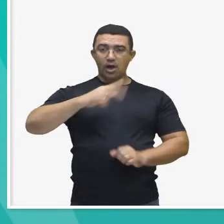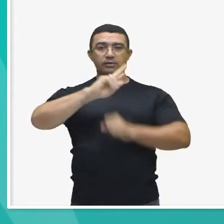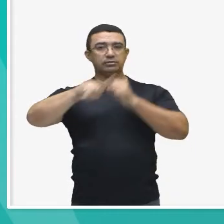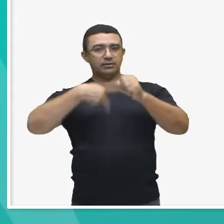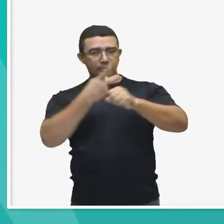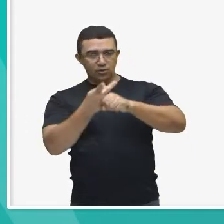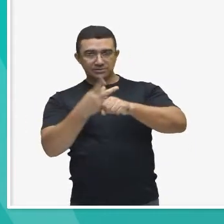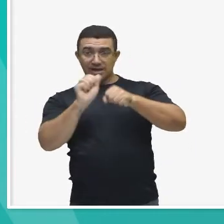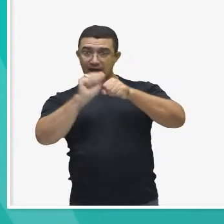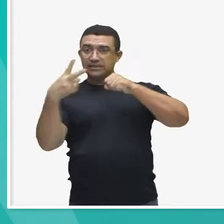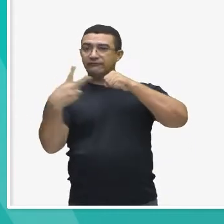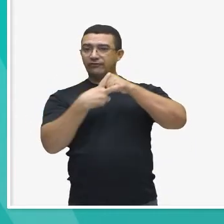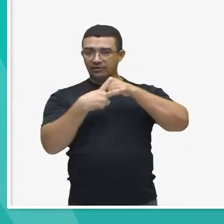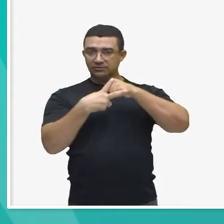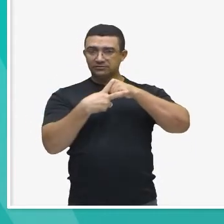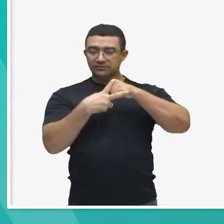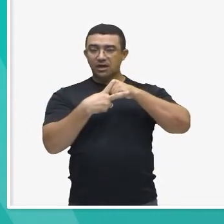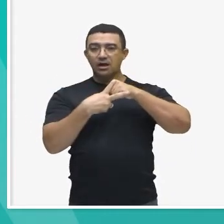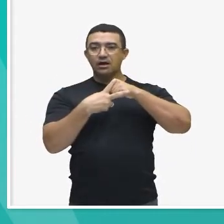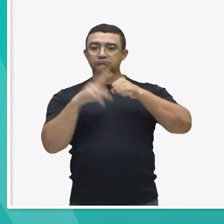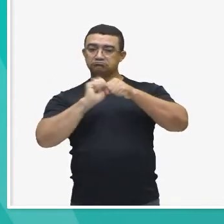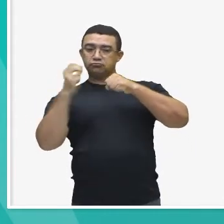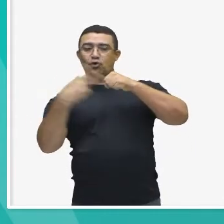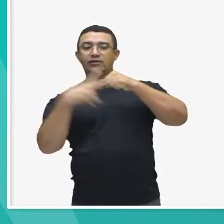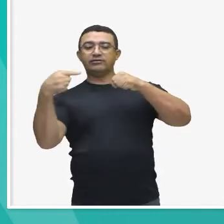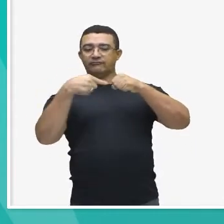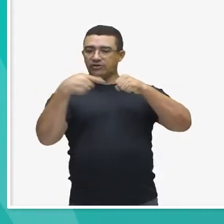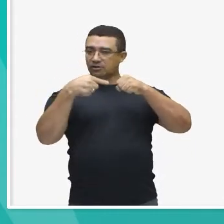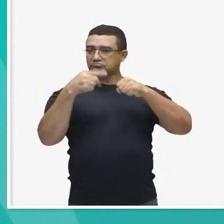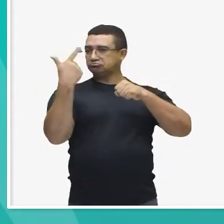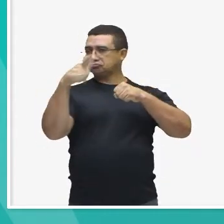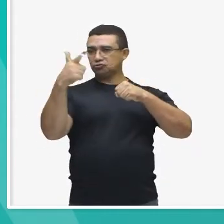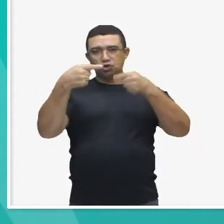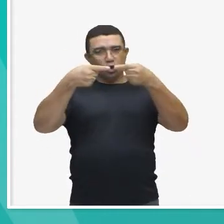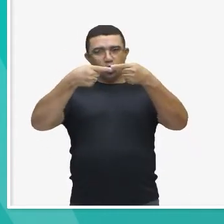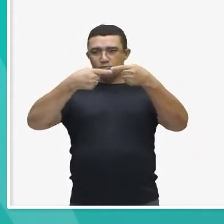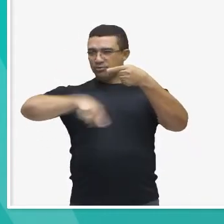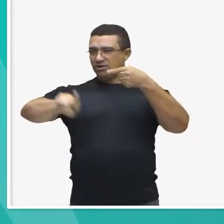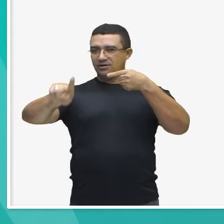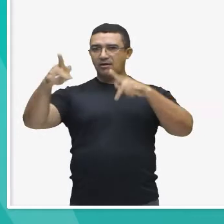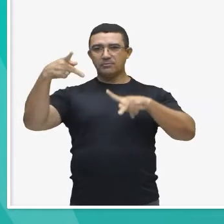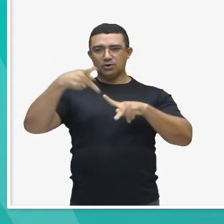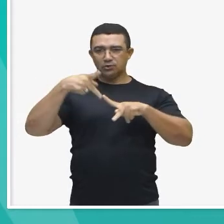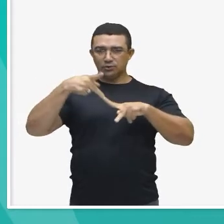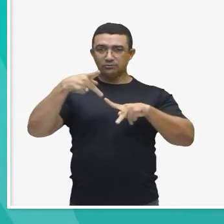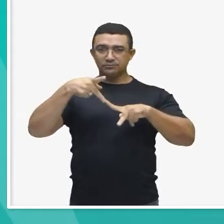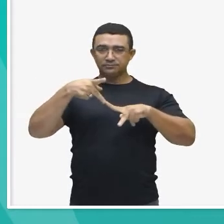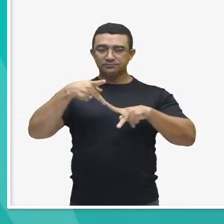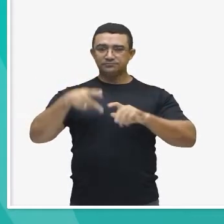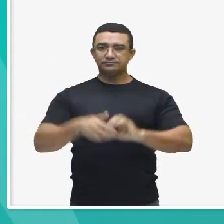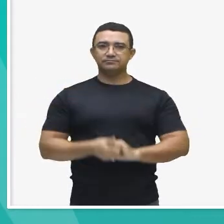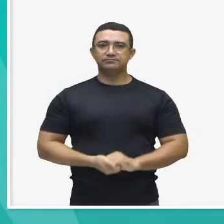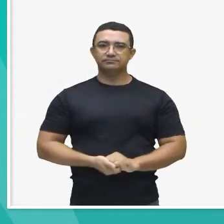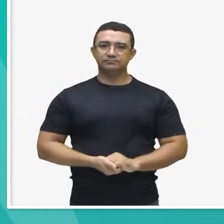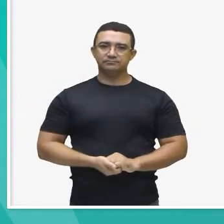advérbio, o advérbio, ele deixa de atrair o pronome. Nesse caso aqui, ó,